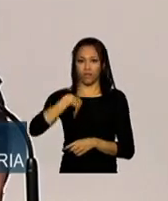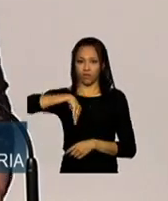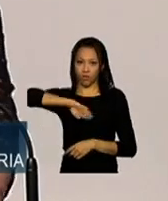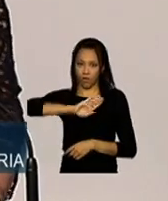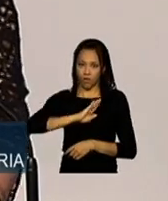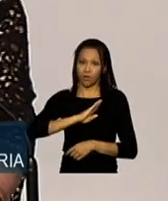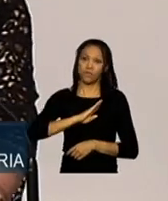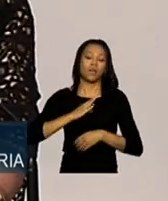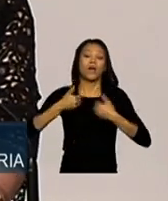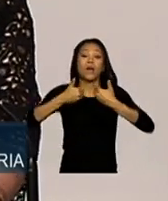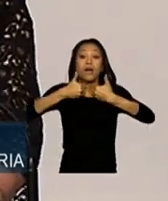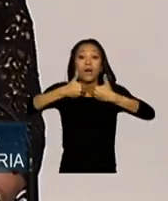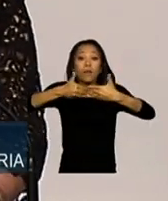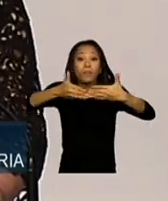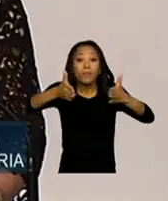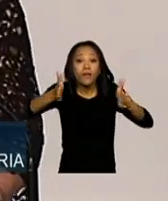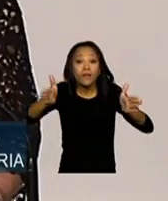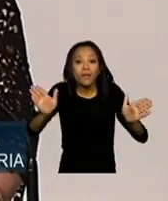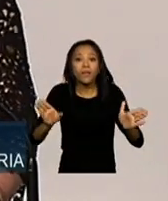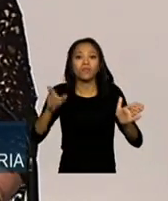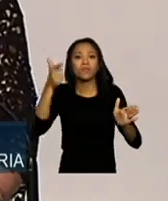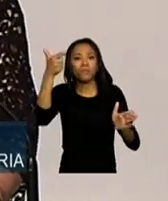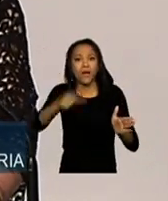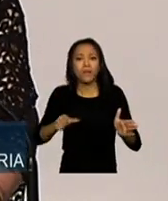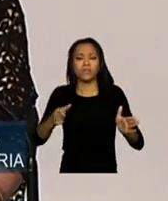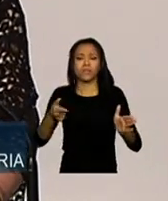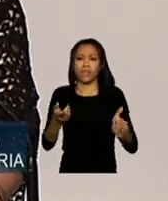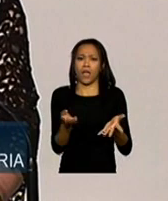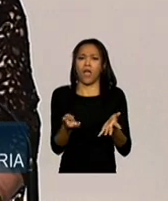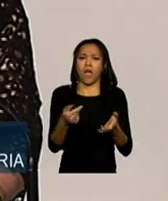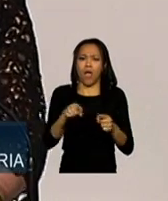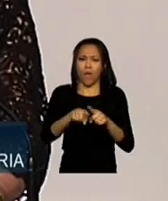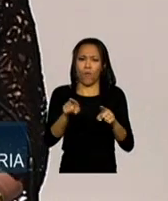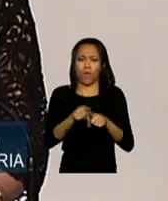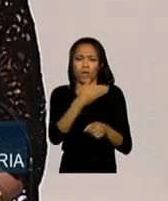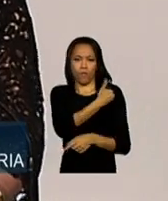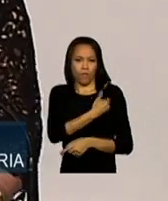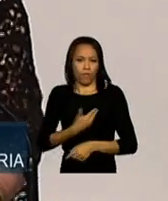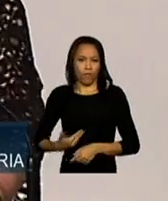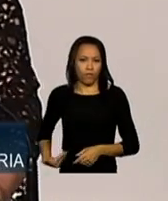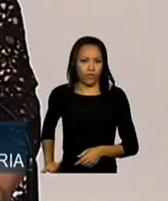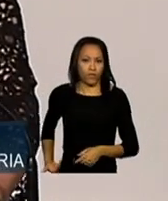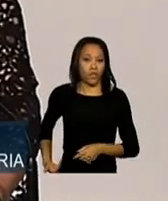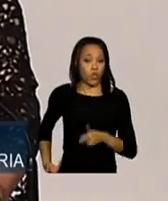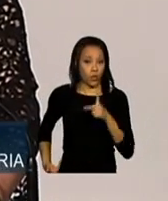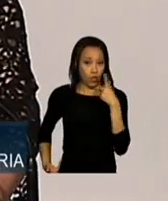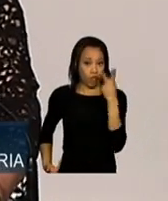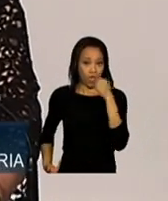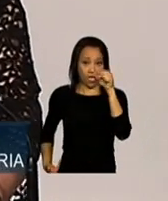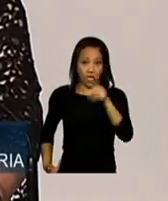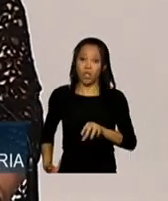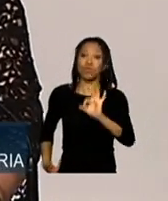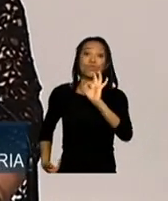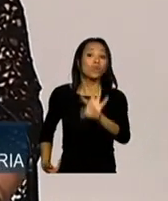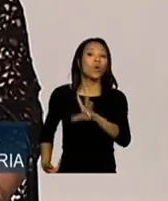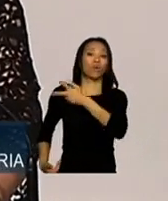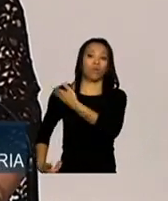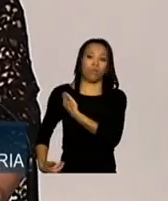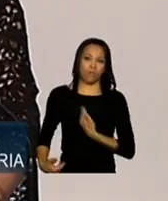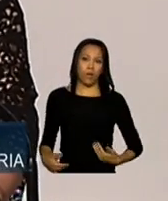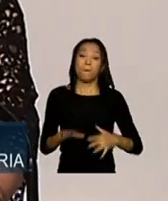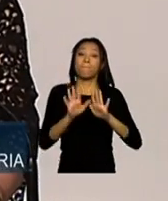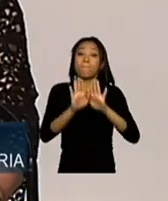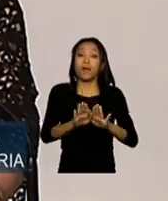ampliemos a modernização e a racionalização do Estado brasileiro. Eu não estou falando de governo, estou falando